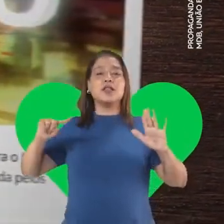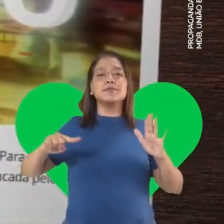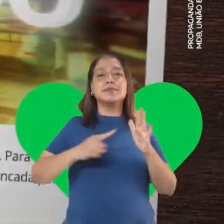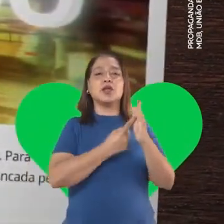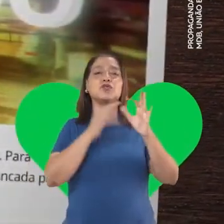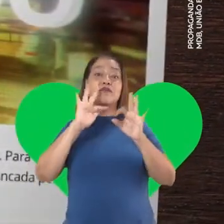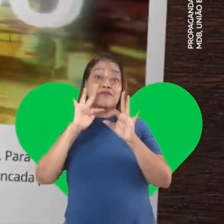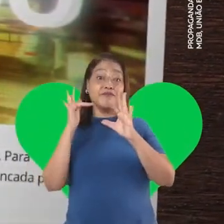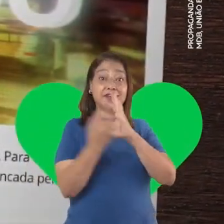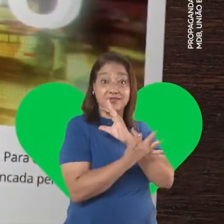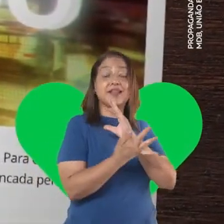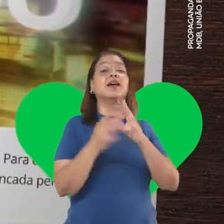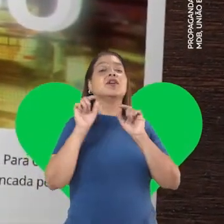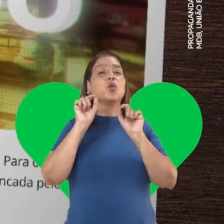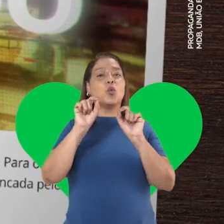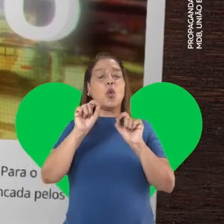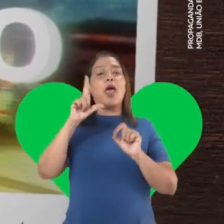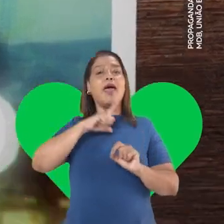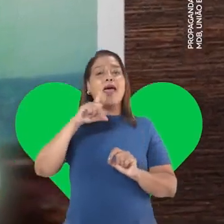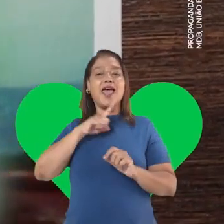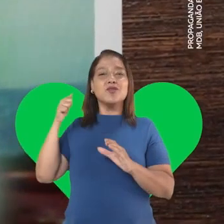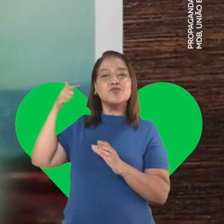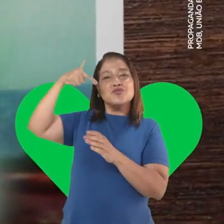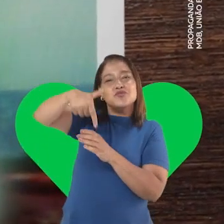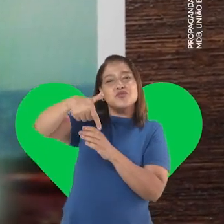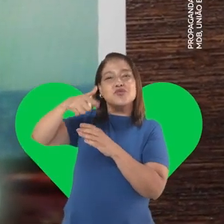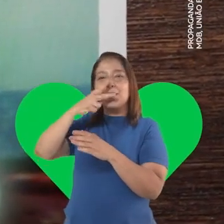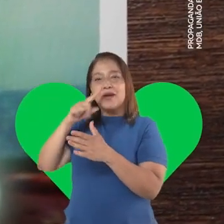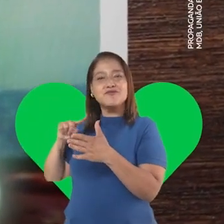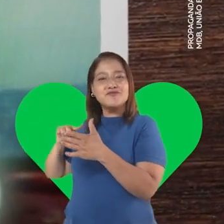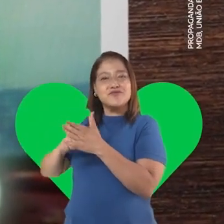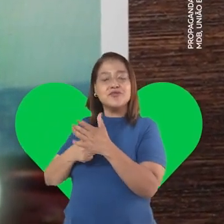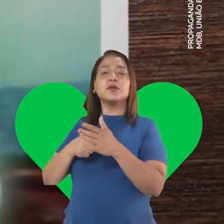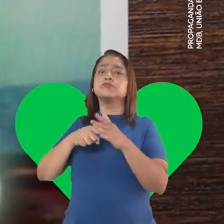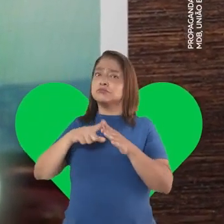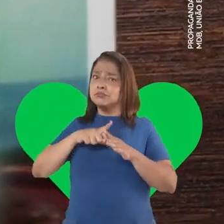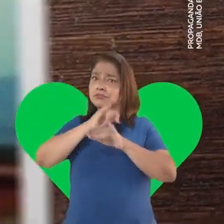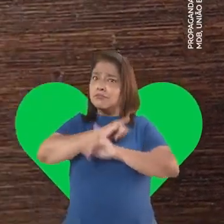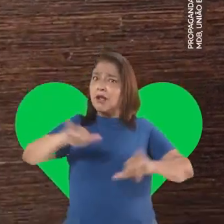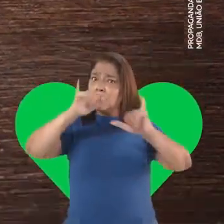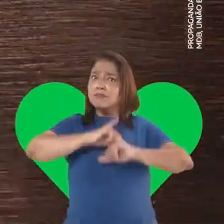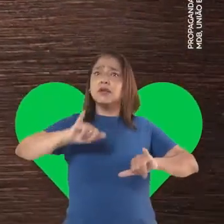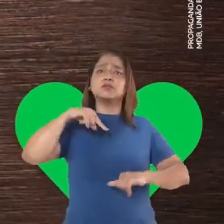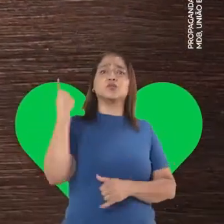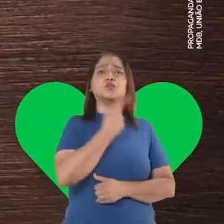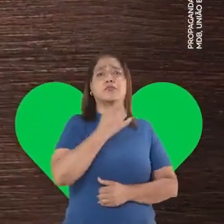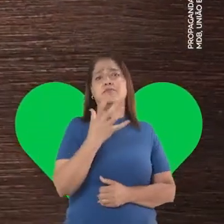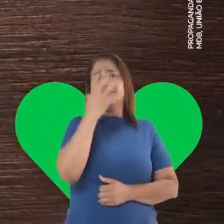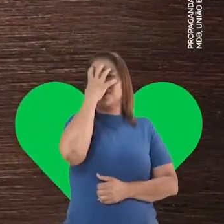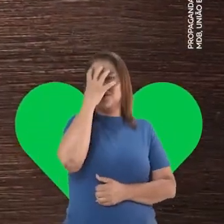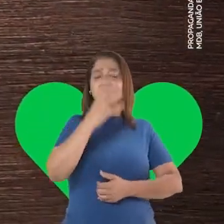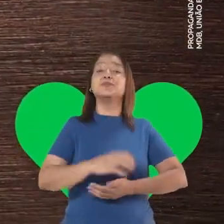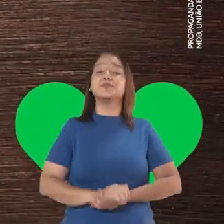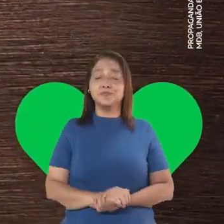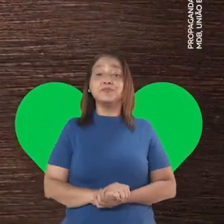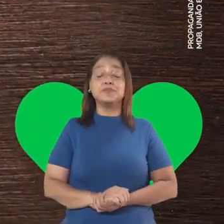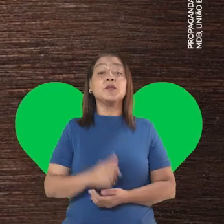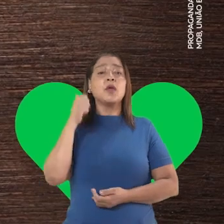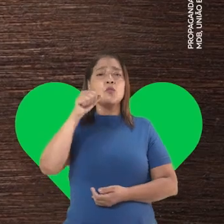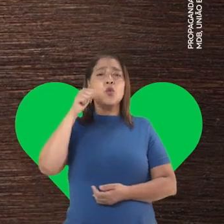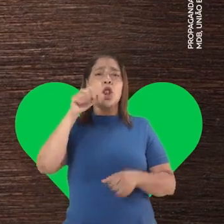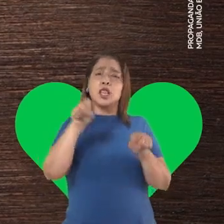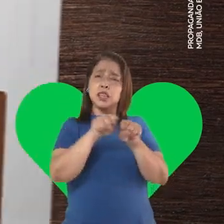por corrupção na Operação Tanque Furado. Um escândalo que envergonhou a Aparecida. Agressão às